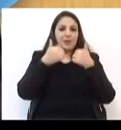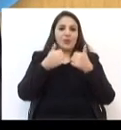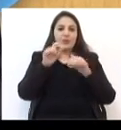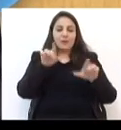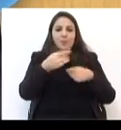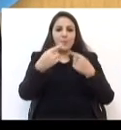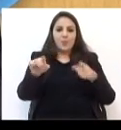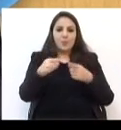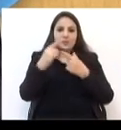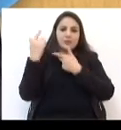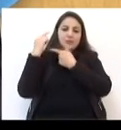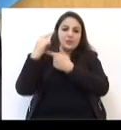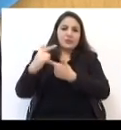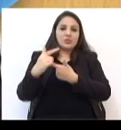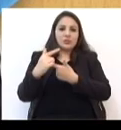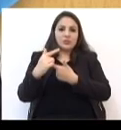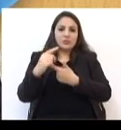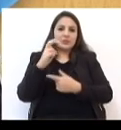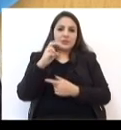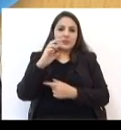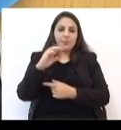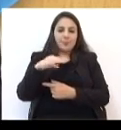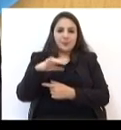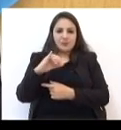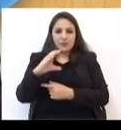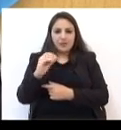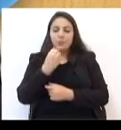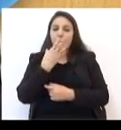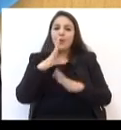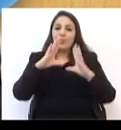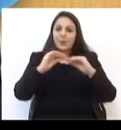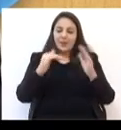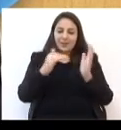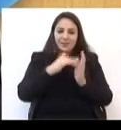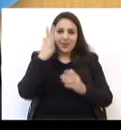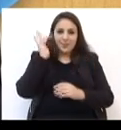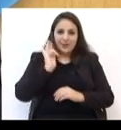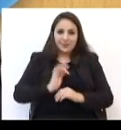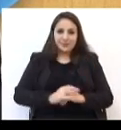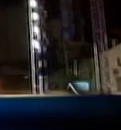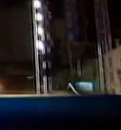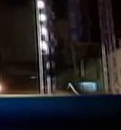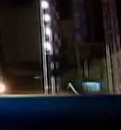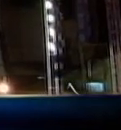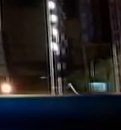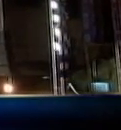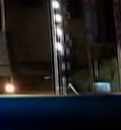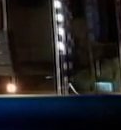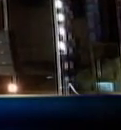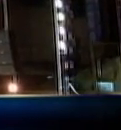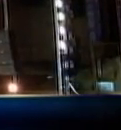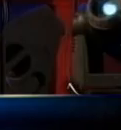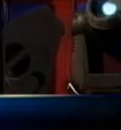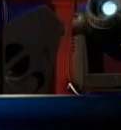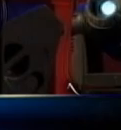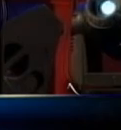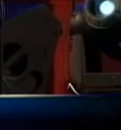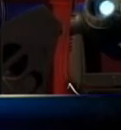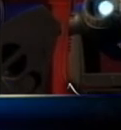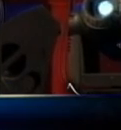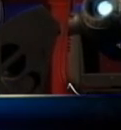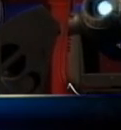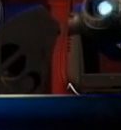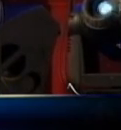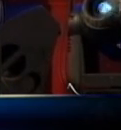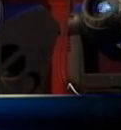música tradicionalista do 5º Canto Missioneiro. Uma boa noite e até amanhã. Das invernias que esse